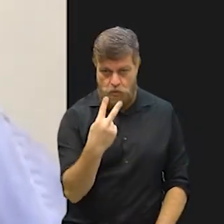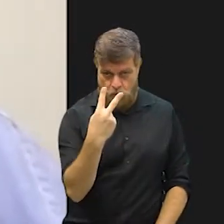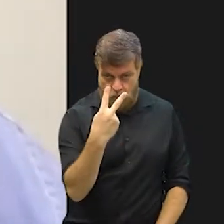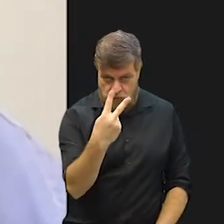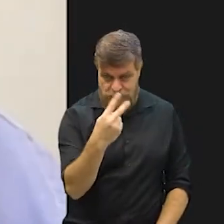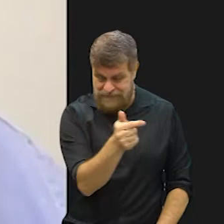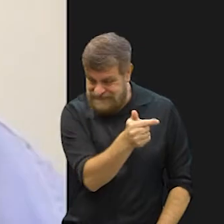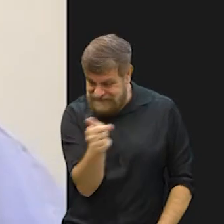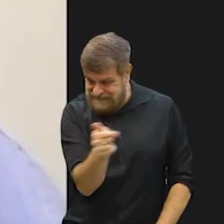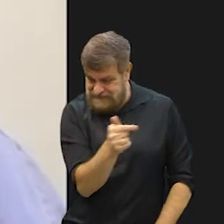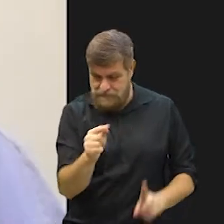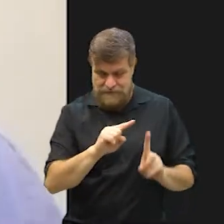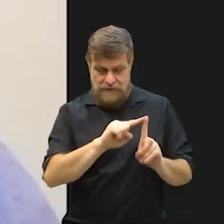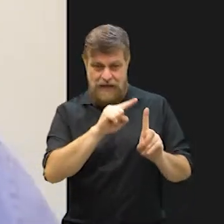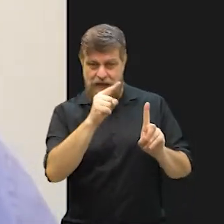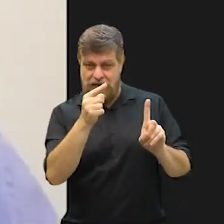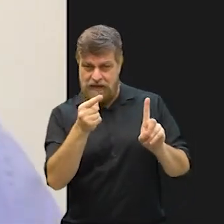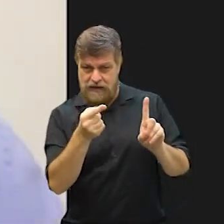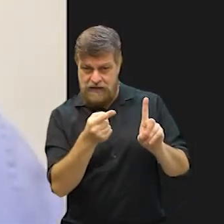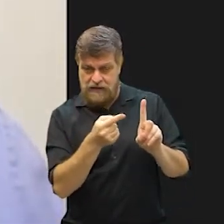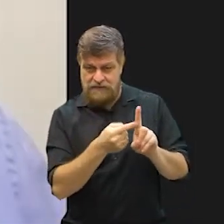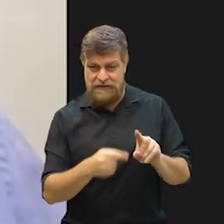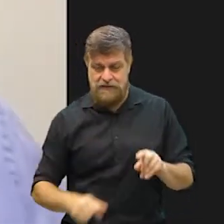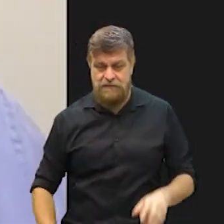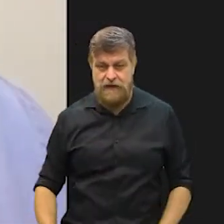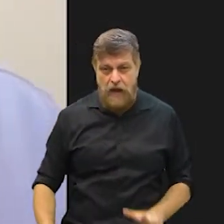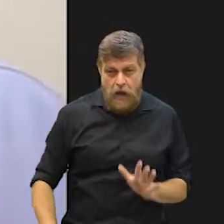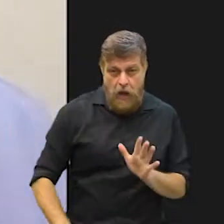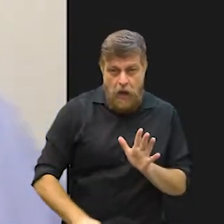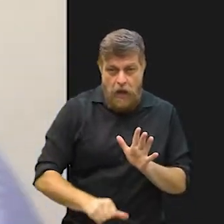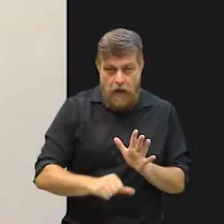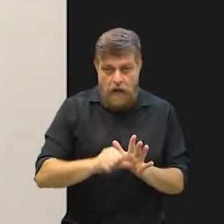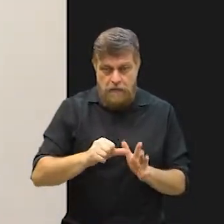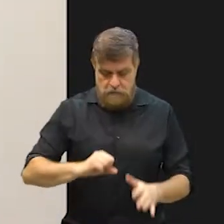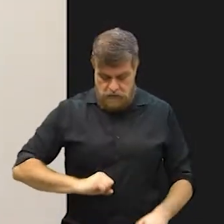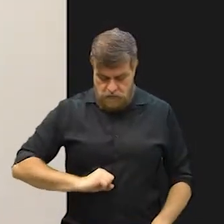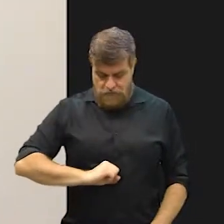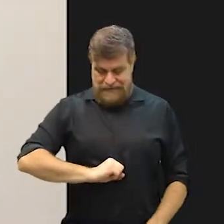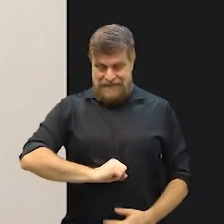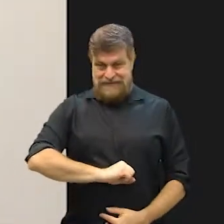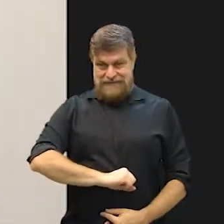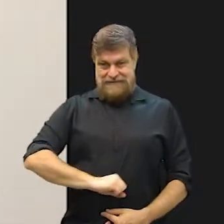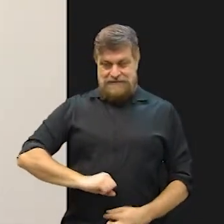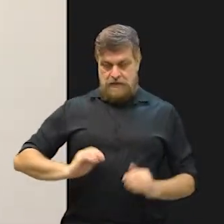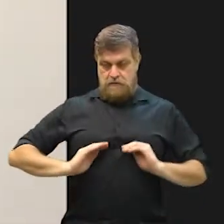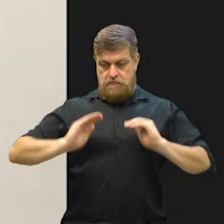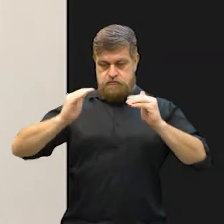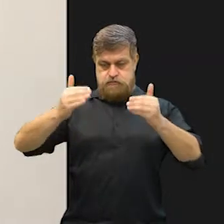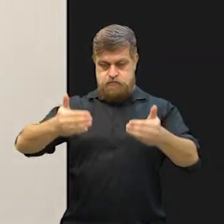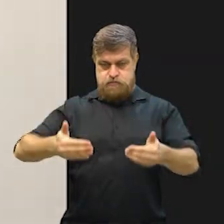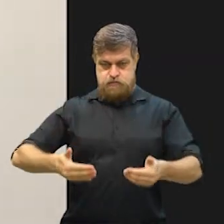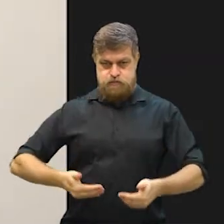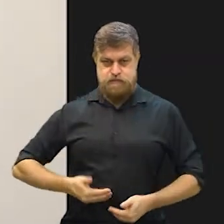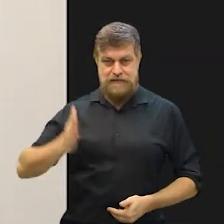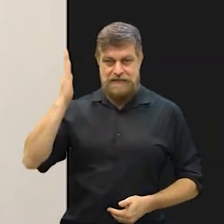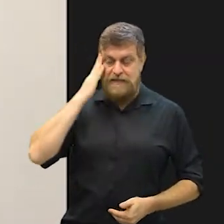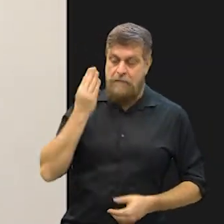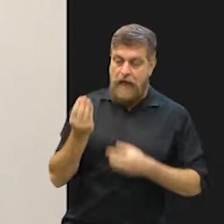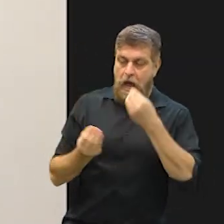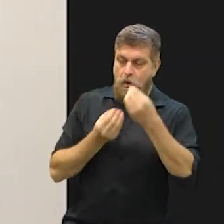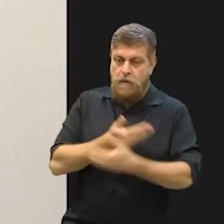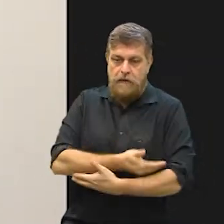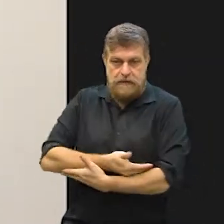de gestação, que é a época que a gente faz o primeiro exame de ultrassom morfológico, né, que é para